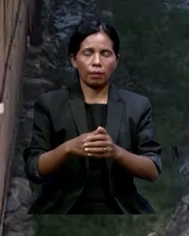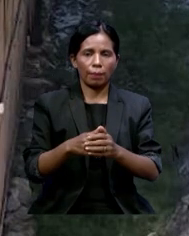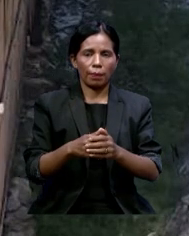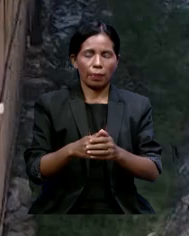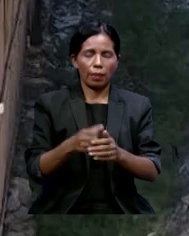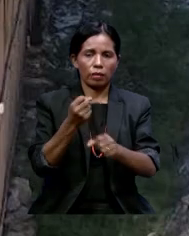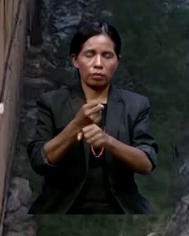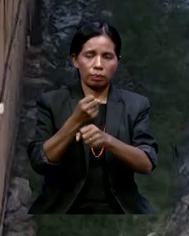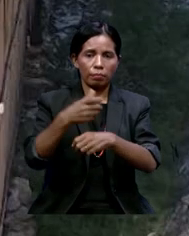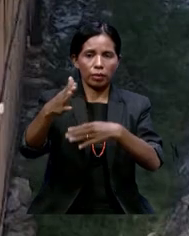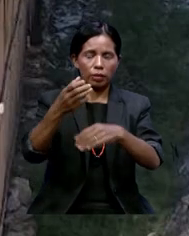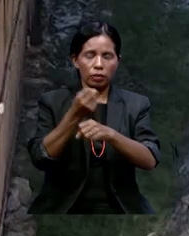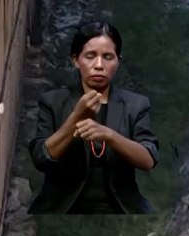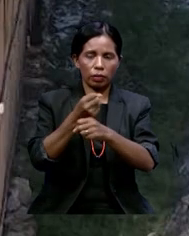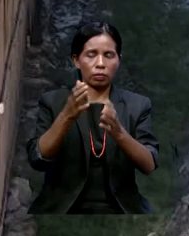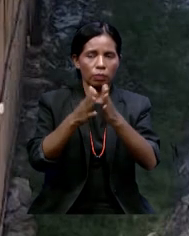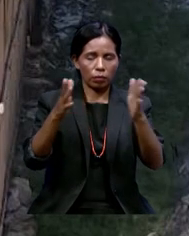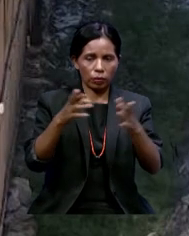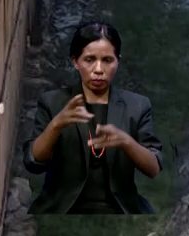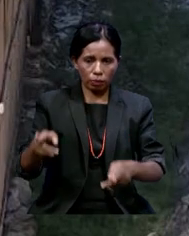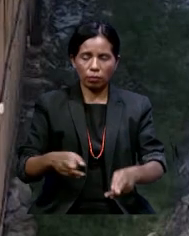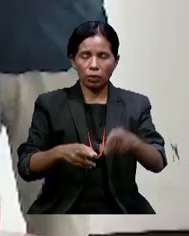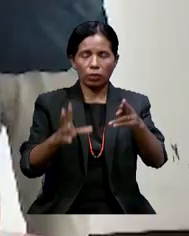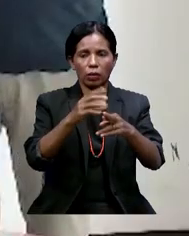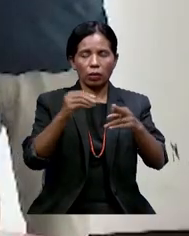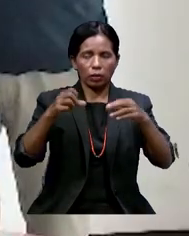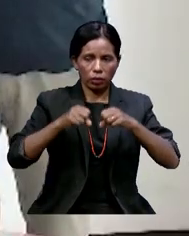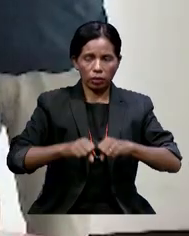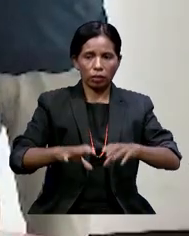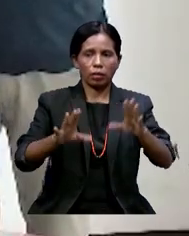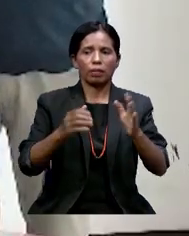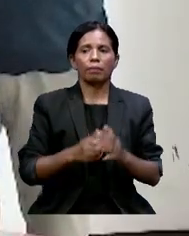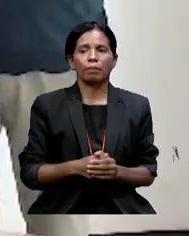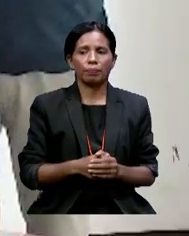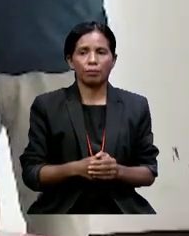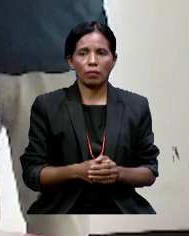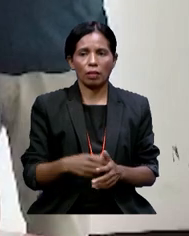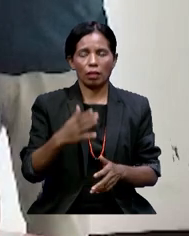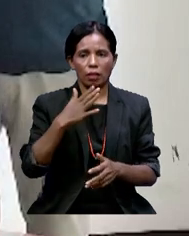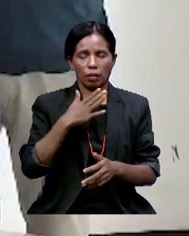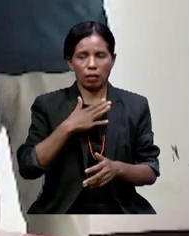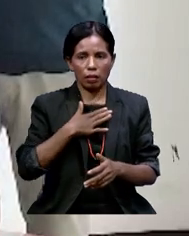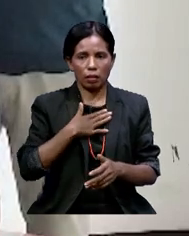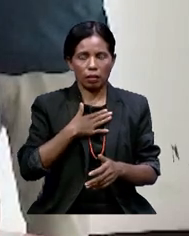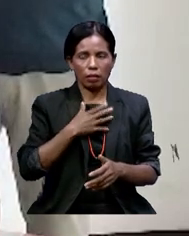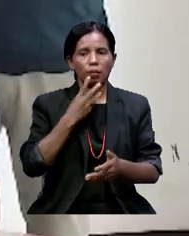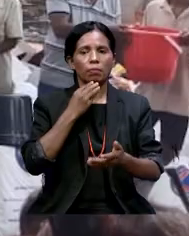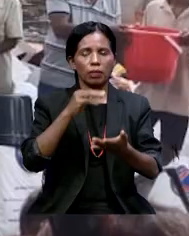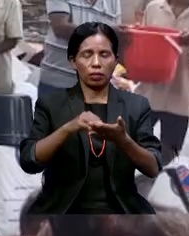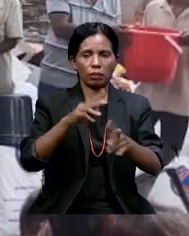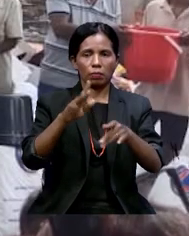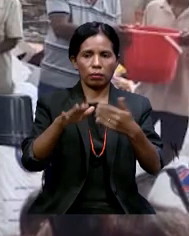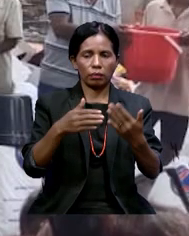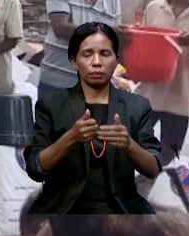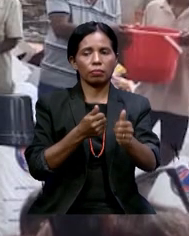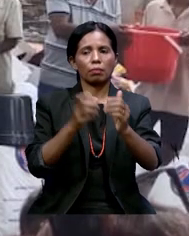fatu motanini ho tasimu irane mak haunia mensaje mak komunidade sira tu